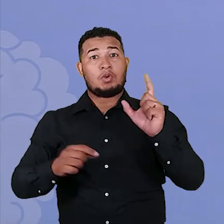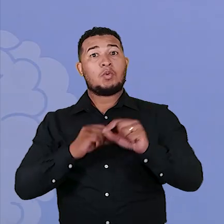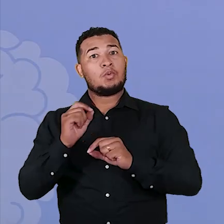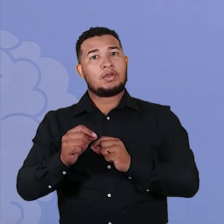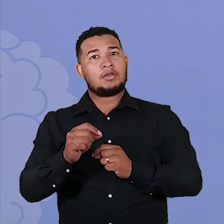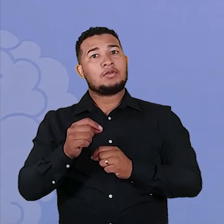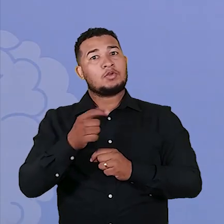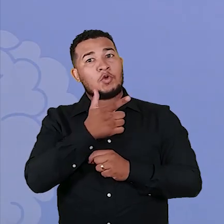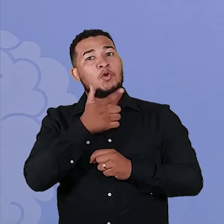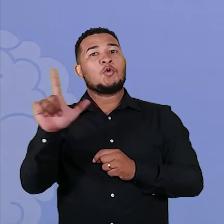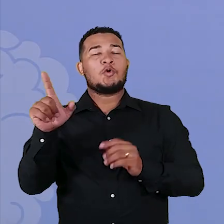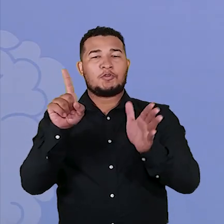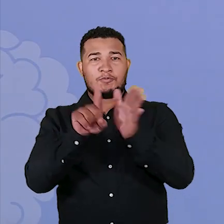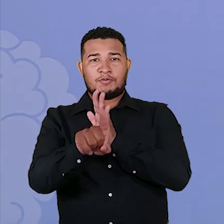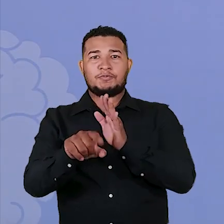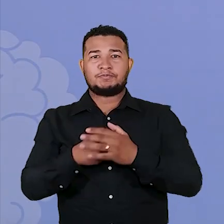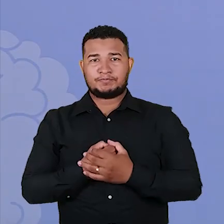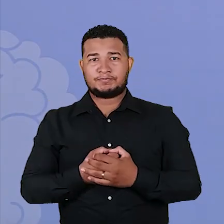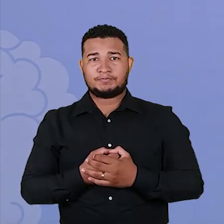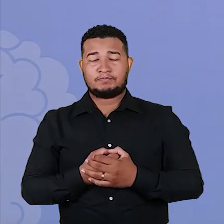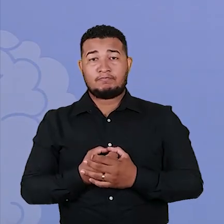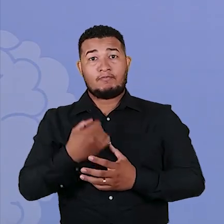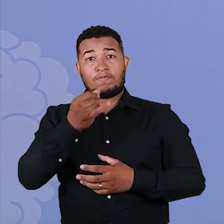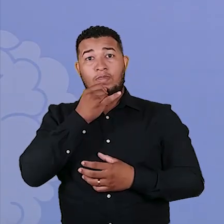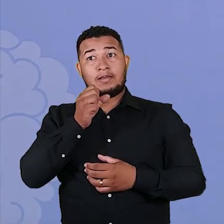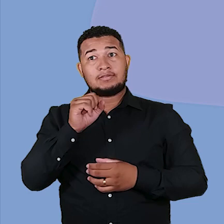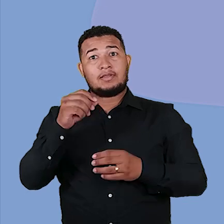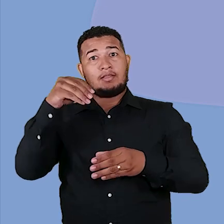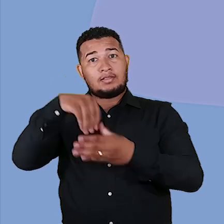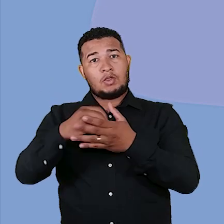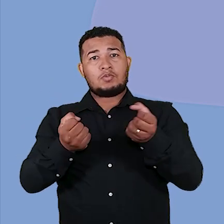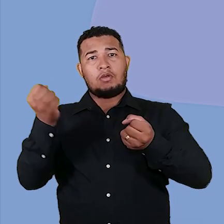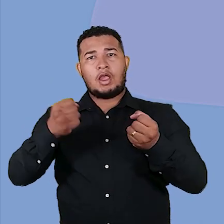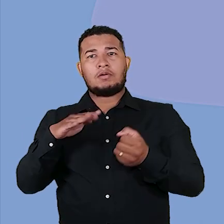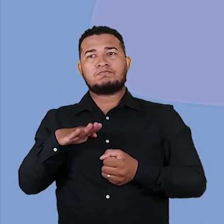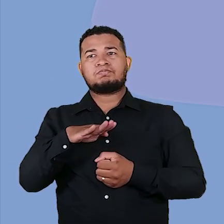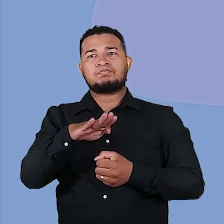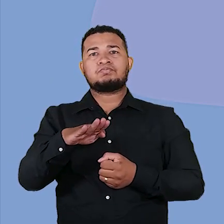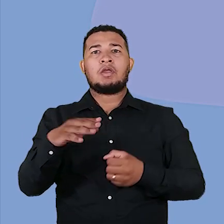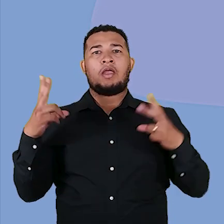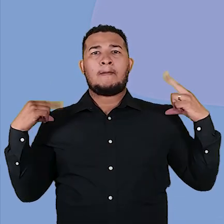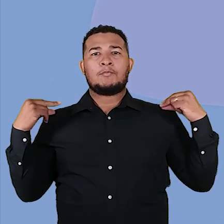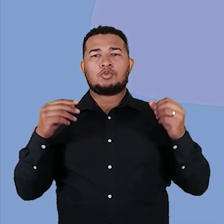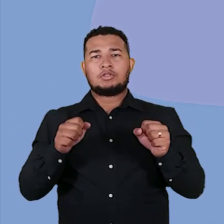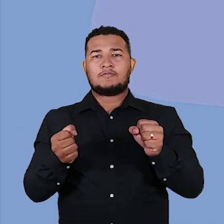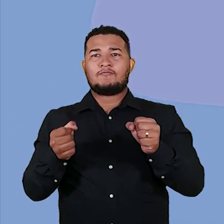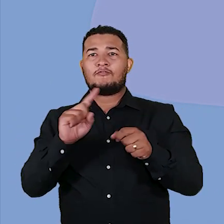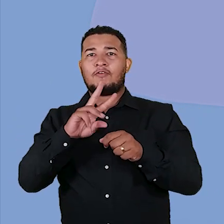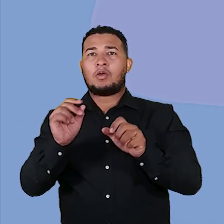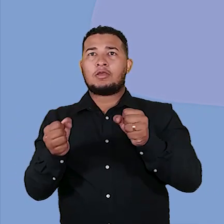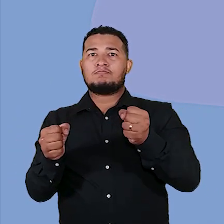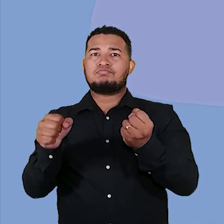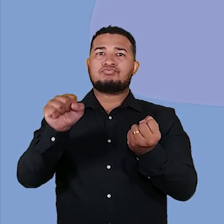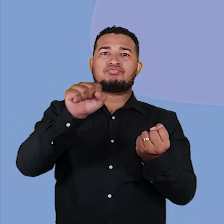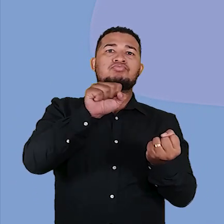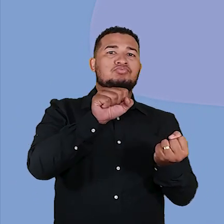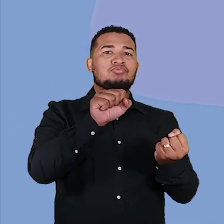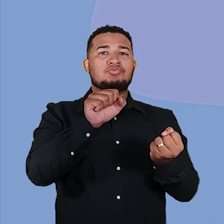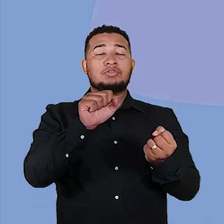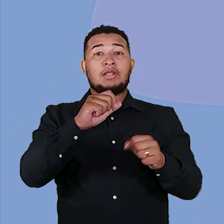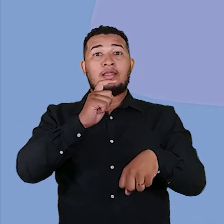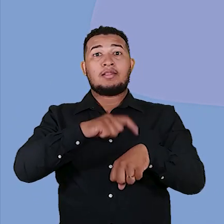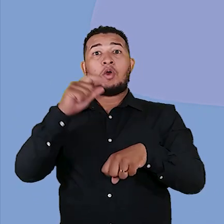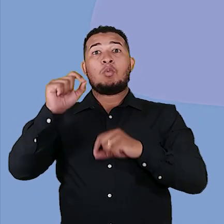terra agora mais uma questão quando estamos dentro de um carro e o motorista vai fazer uma